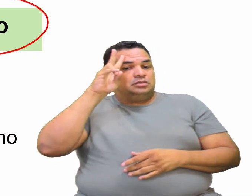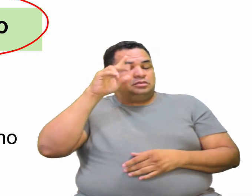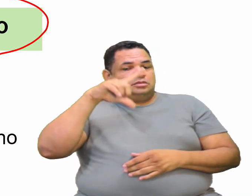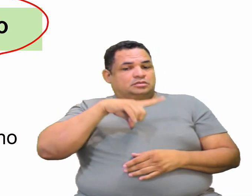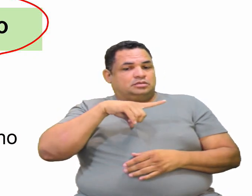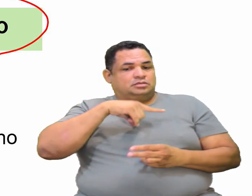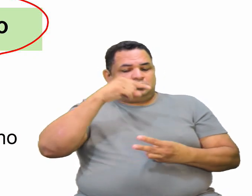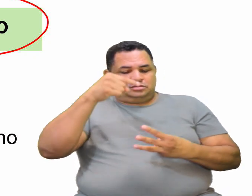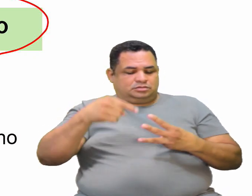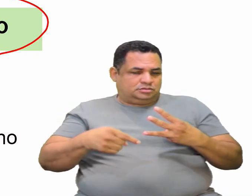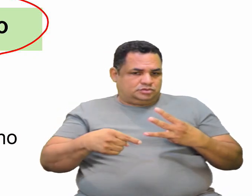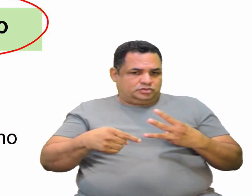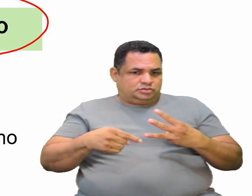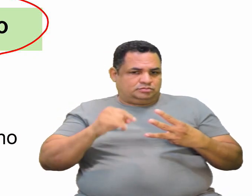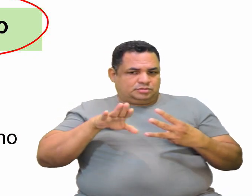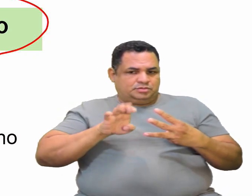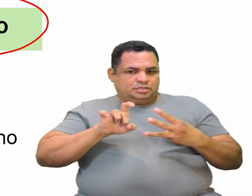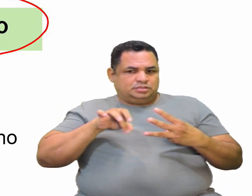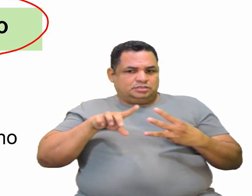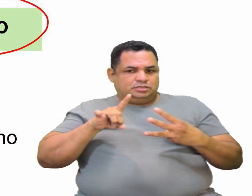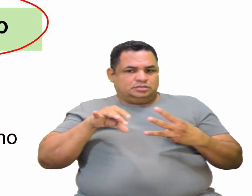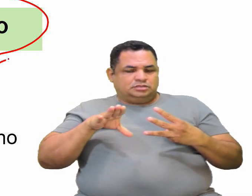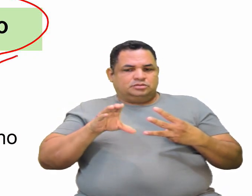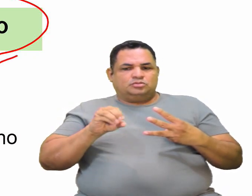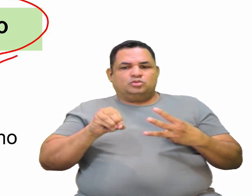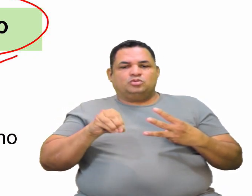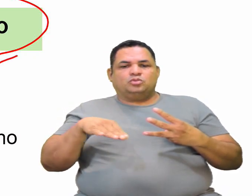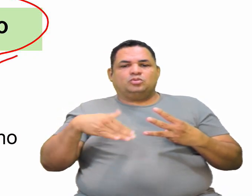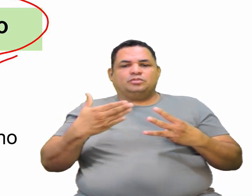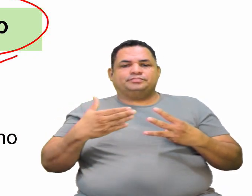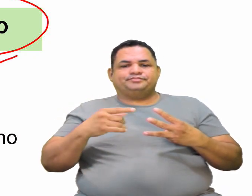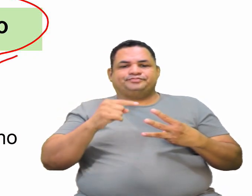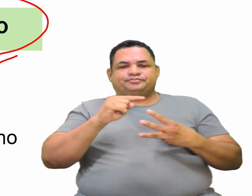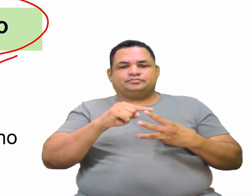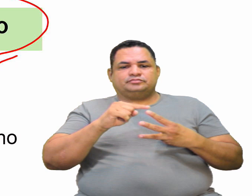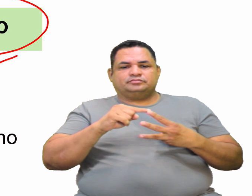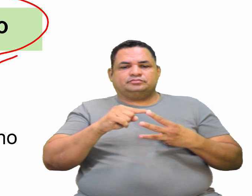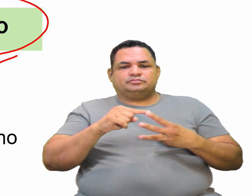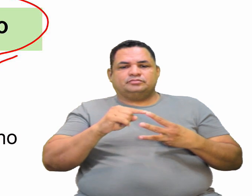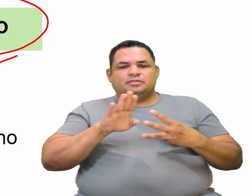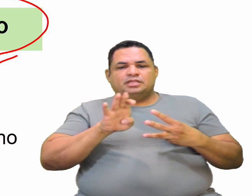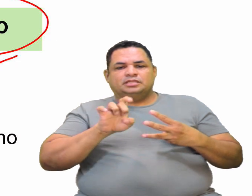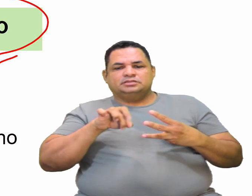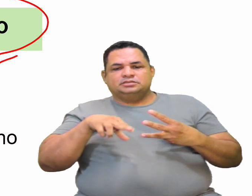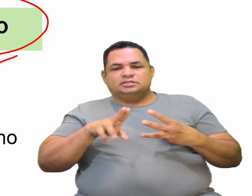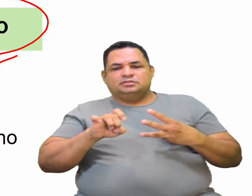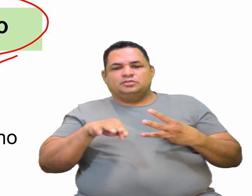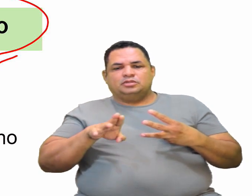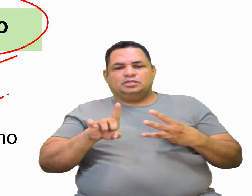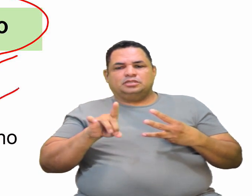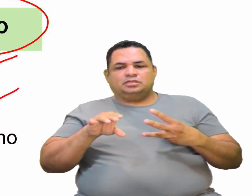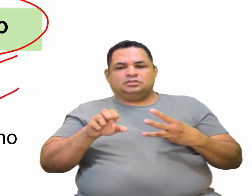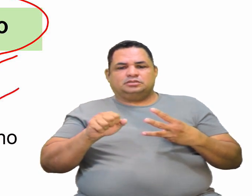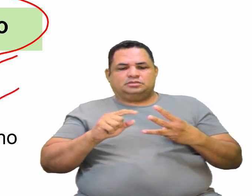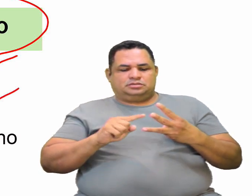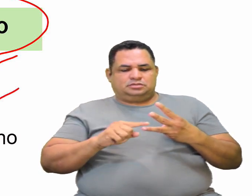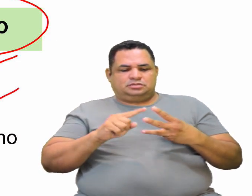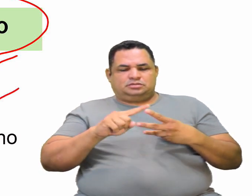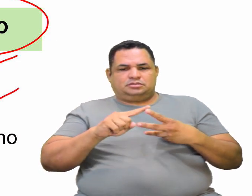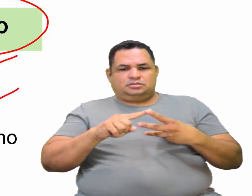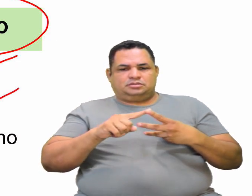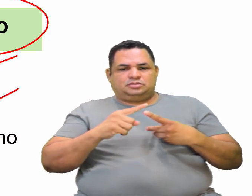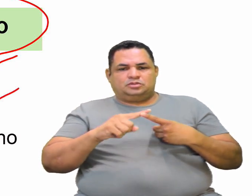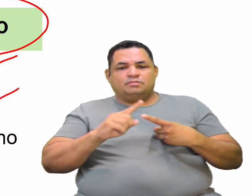temos 3 tipos que falamos bastante, principalmente batesiano e mulleriano, né, professora? Nós temos o batesiano,